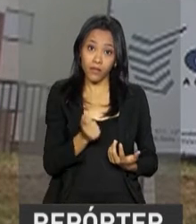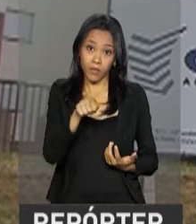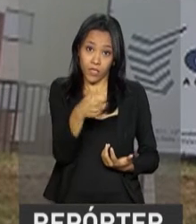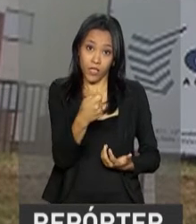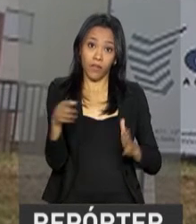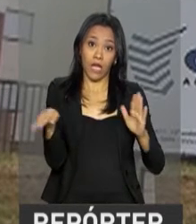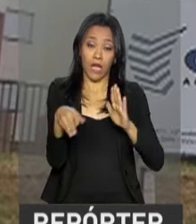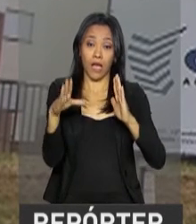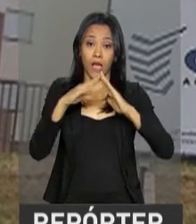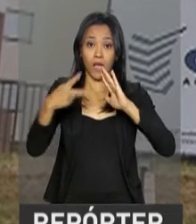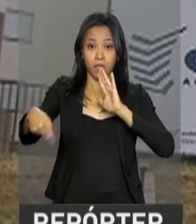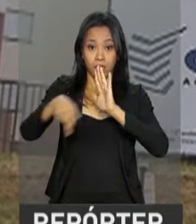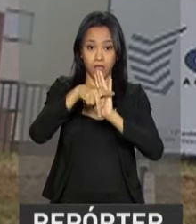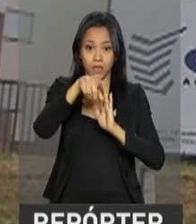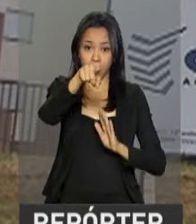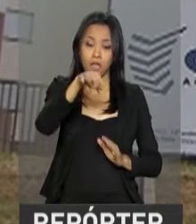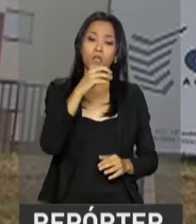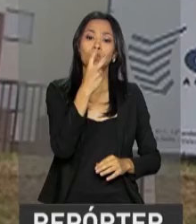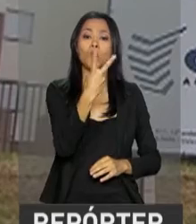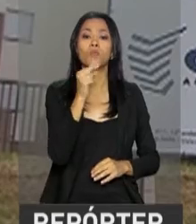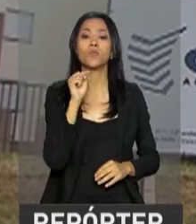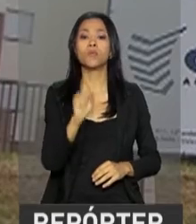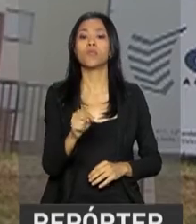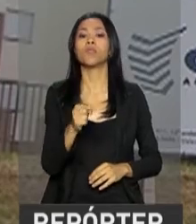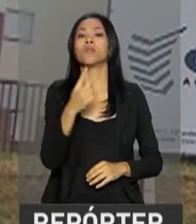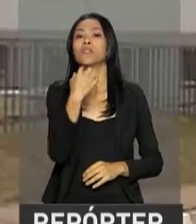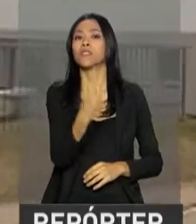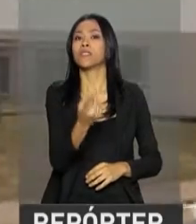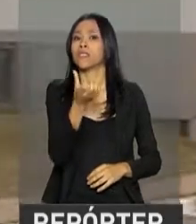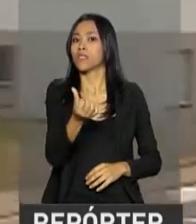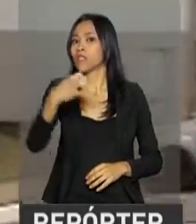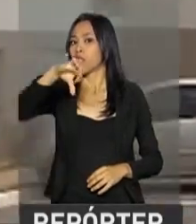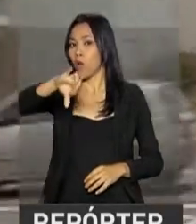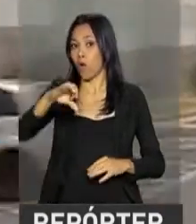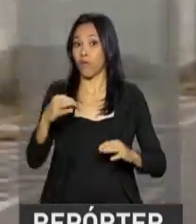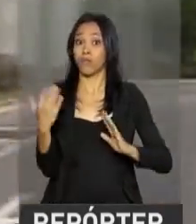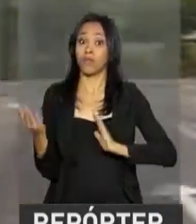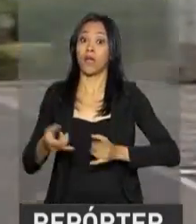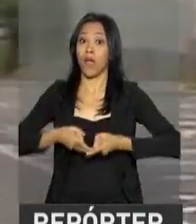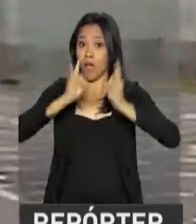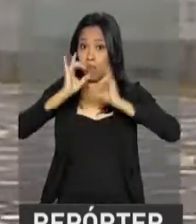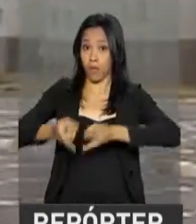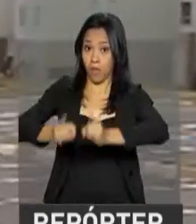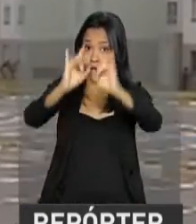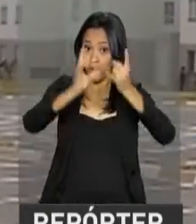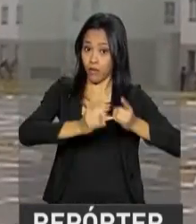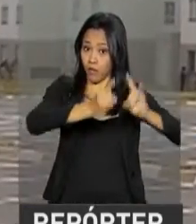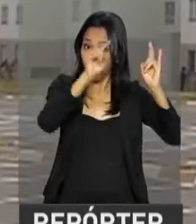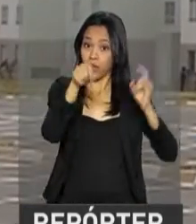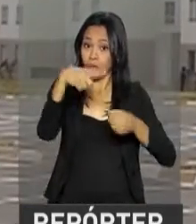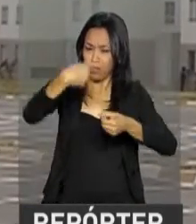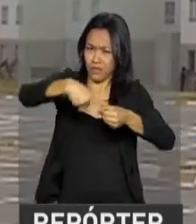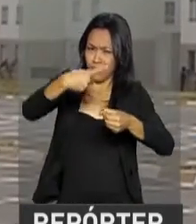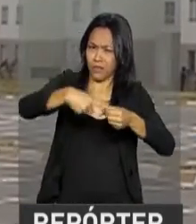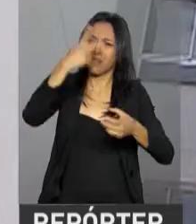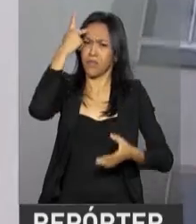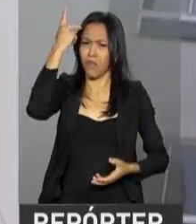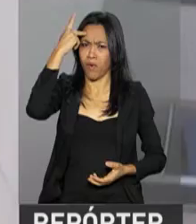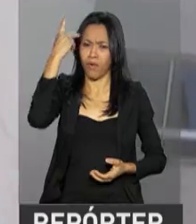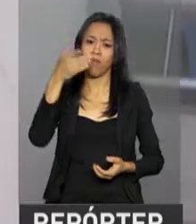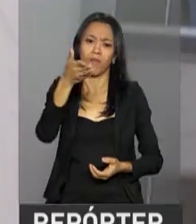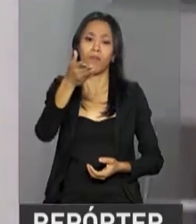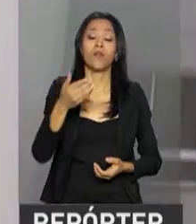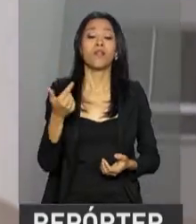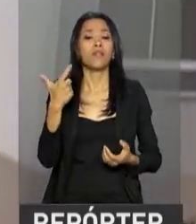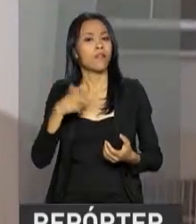para morar em um dos dois mil cento e sessenta e nove apartamentos do residencial altos do ipanema em sorocaba no interior de são paulo